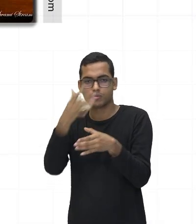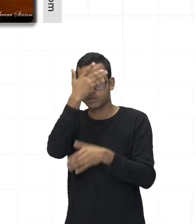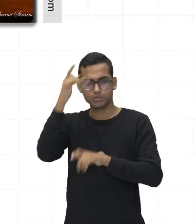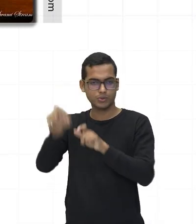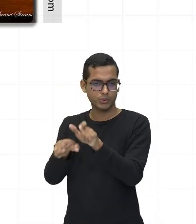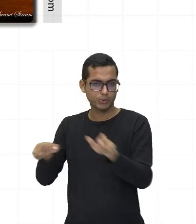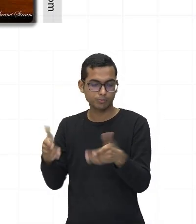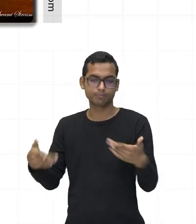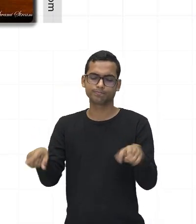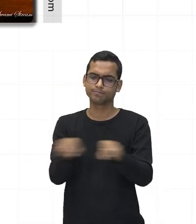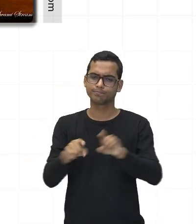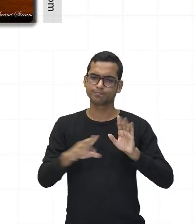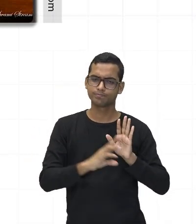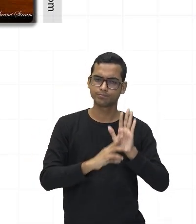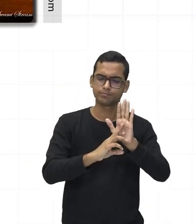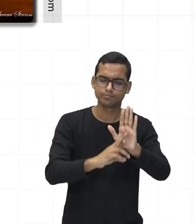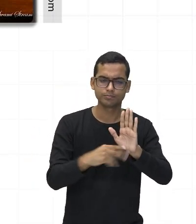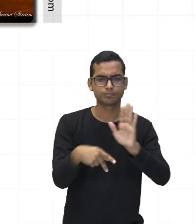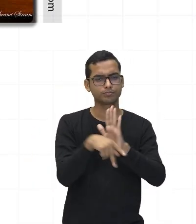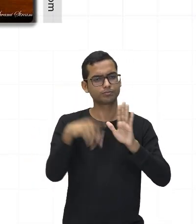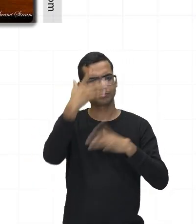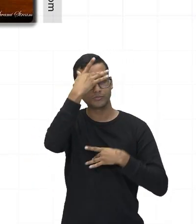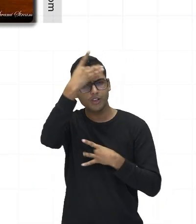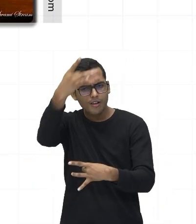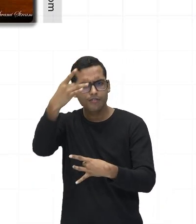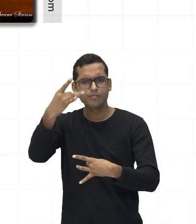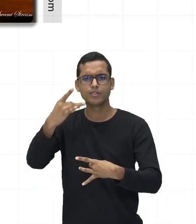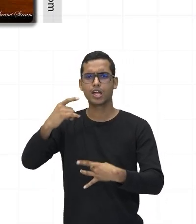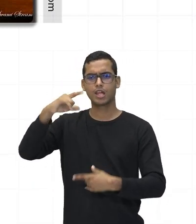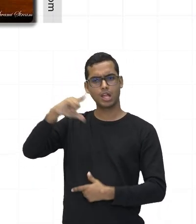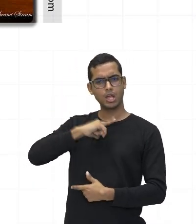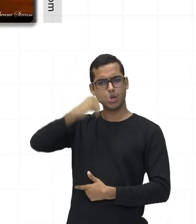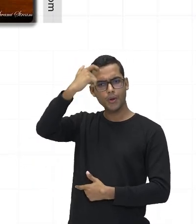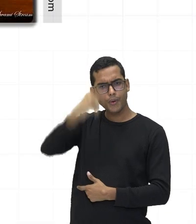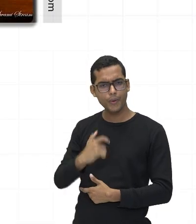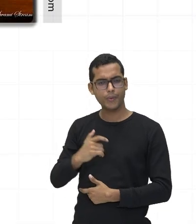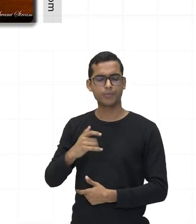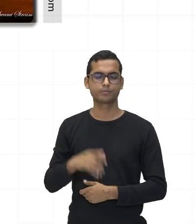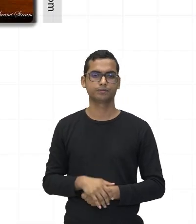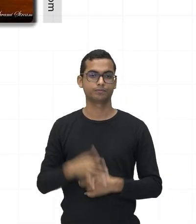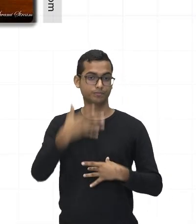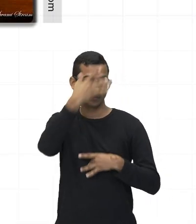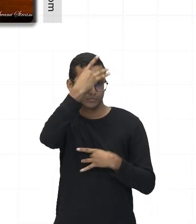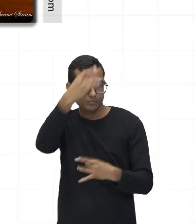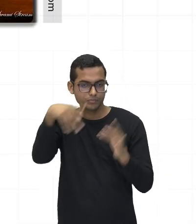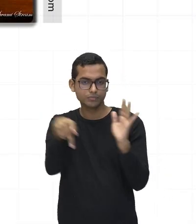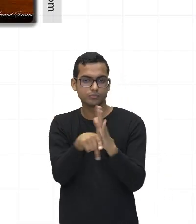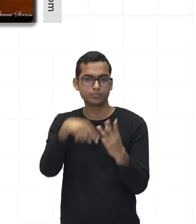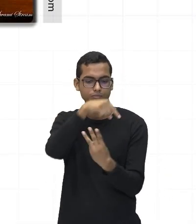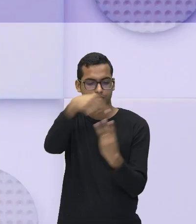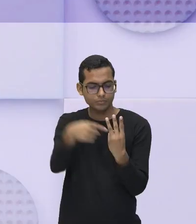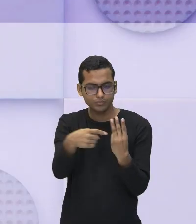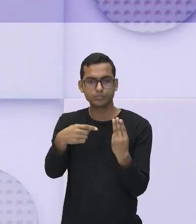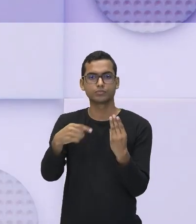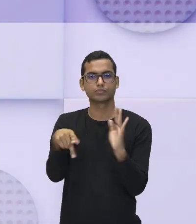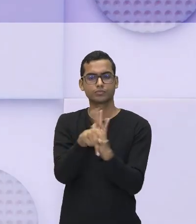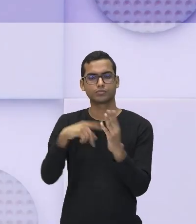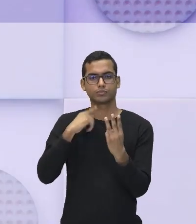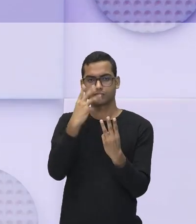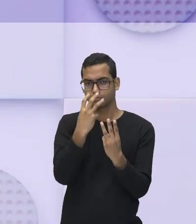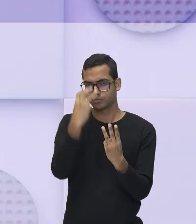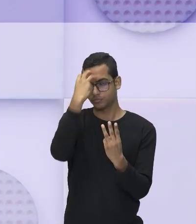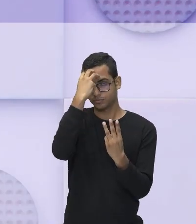religião simboliza a fé. Que fé eu tenho? Por exemplo, a fé nos 3 deuses hinduístas,